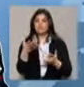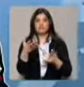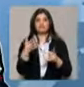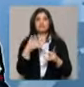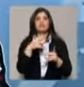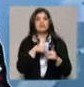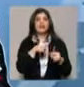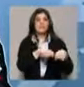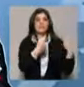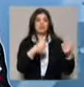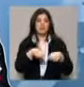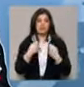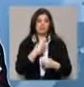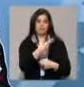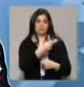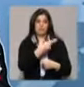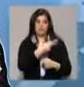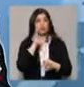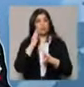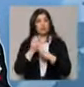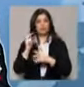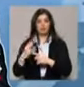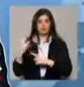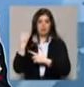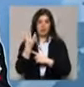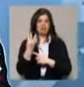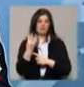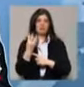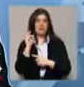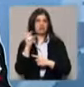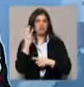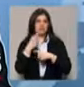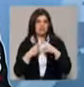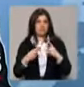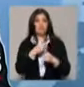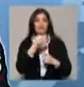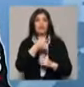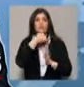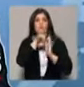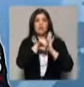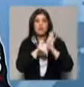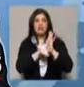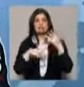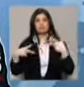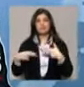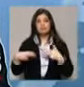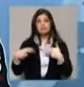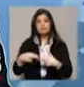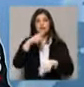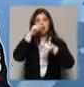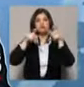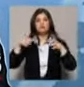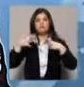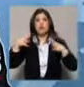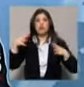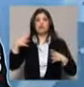dois partidos que ao longo dos últimos quatro anos três anos e meio têm aplicado medidas da austeridade extremamente em populares que certamente